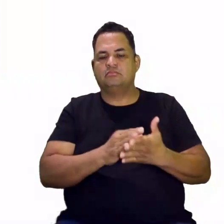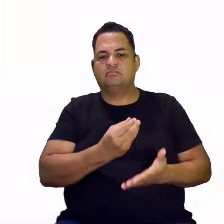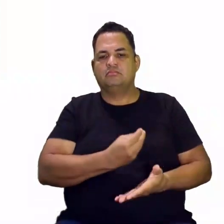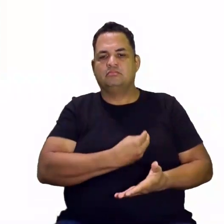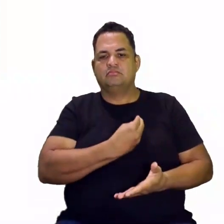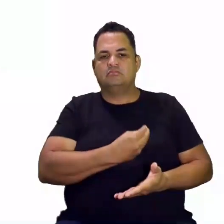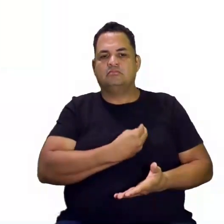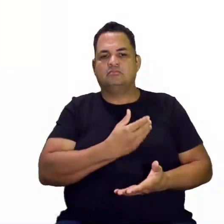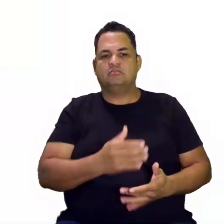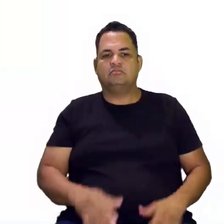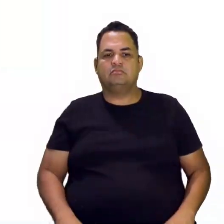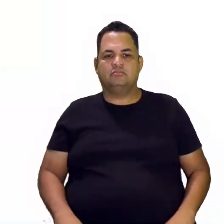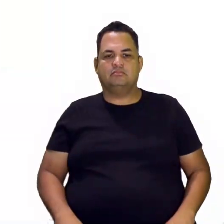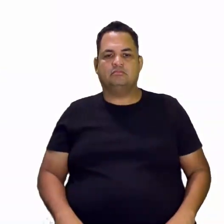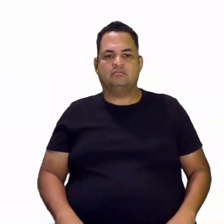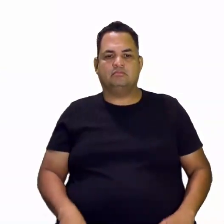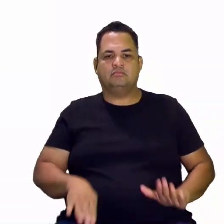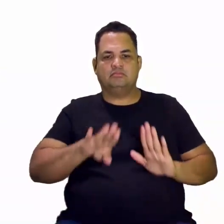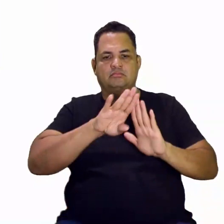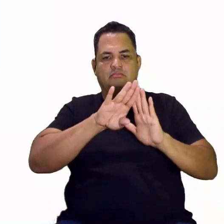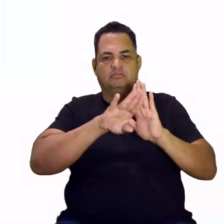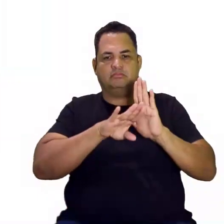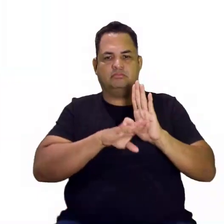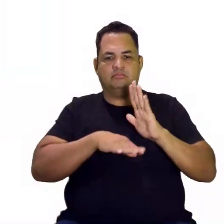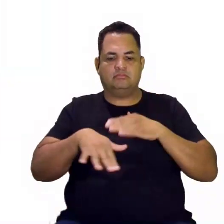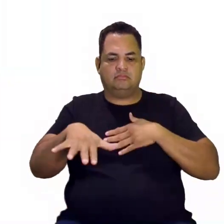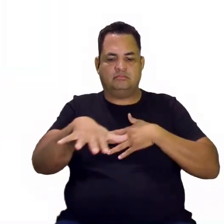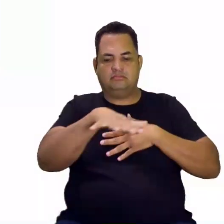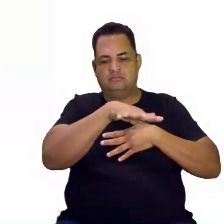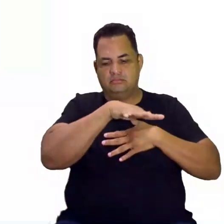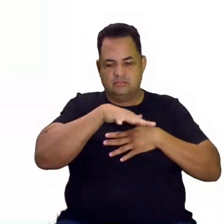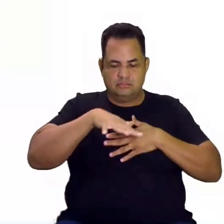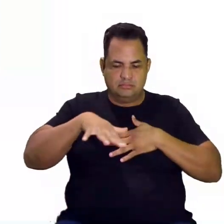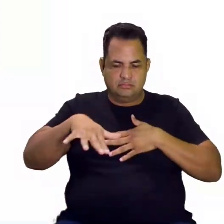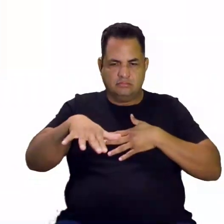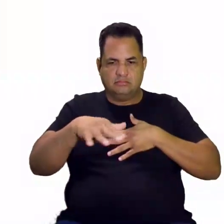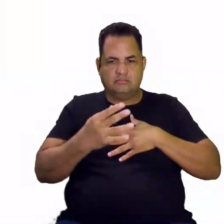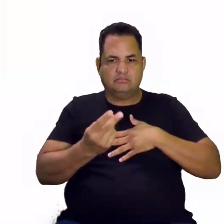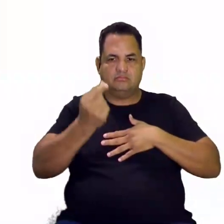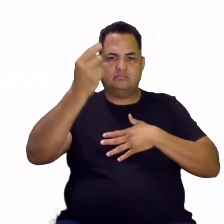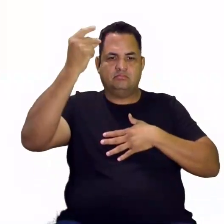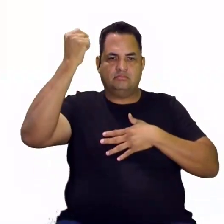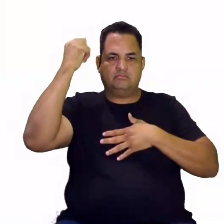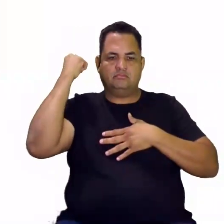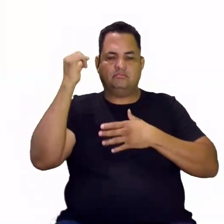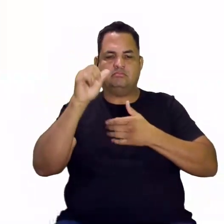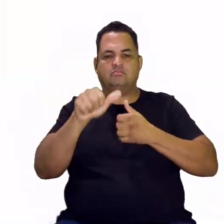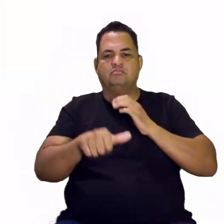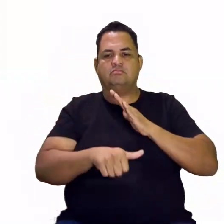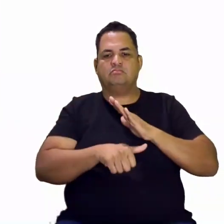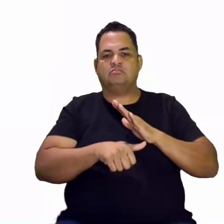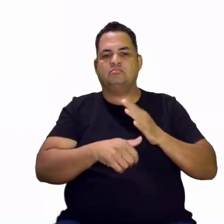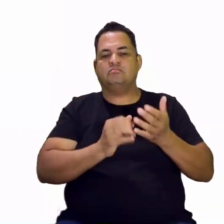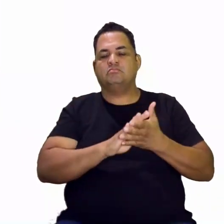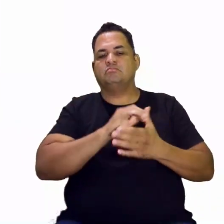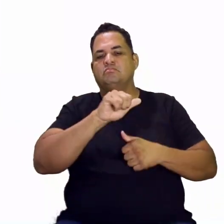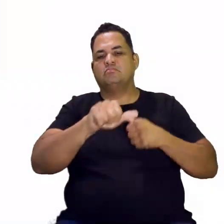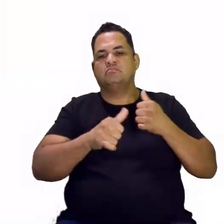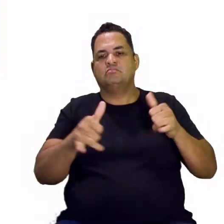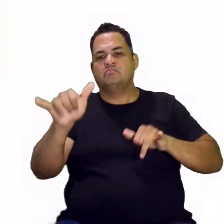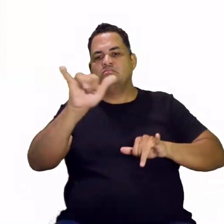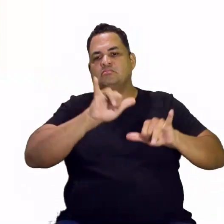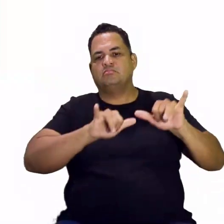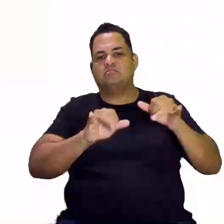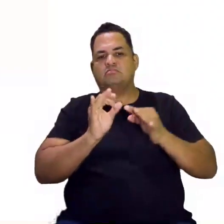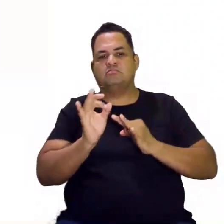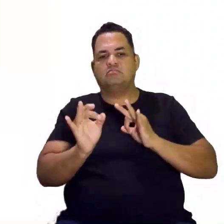níveis de vida. Descrever o ambiente primitivo e as transformações químicas que